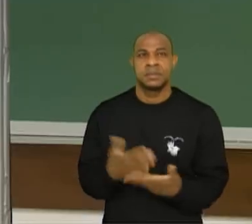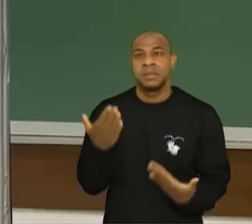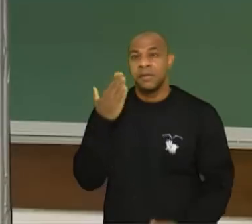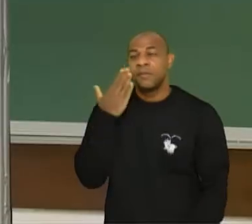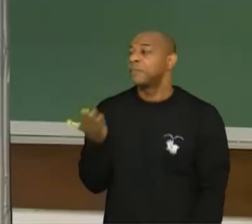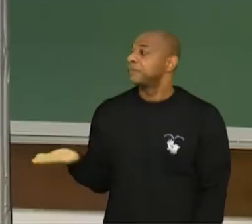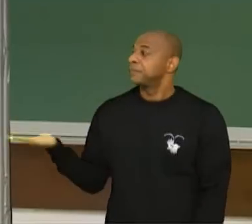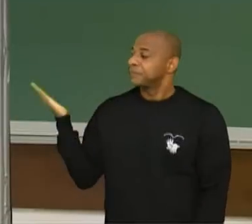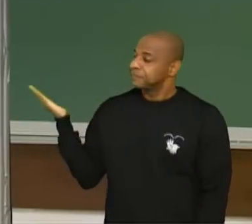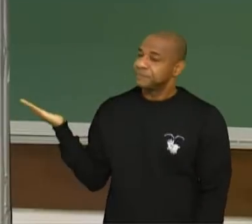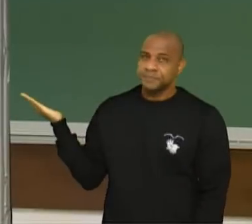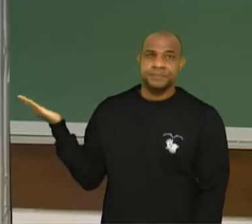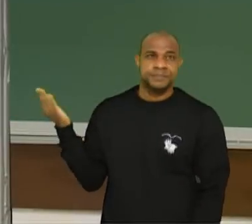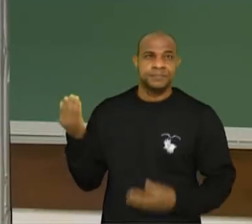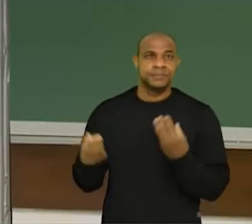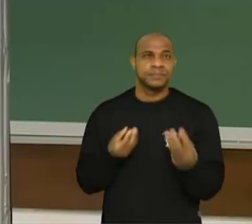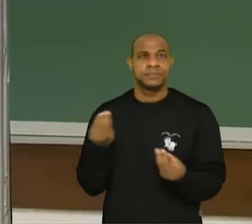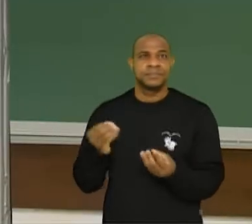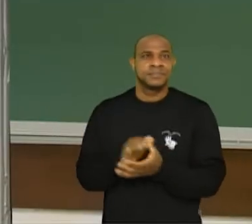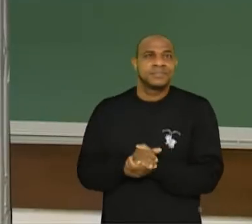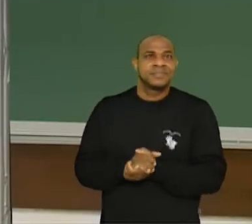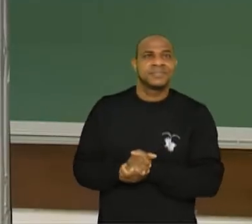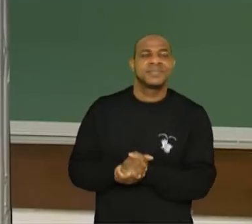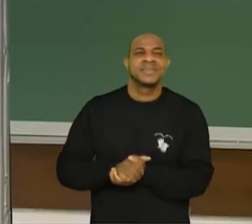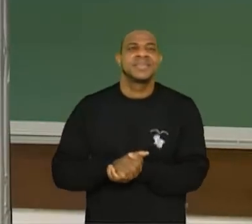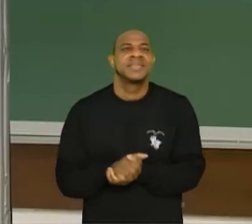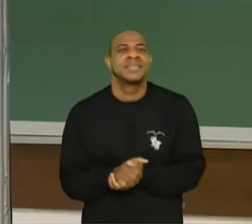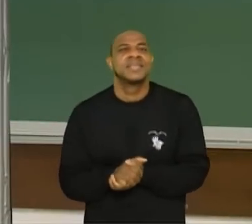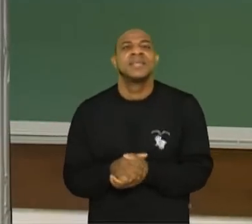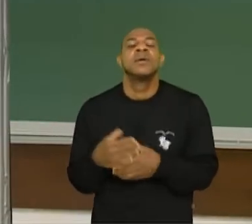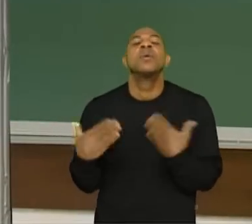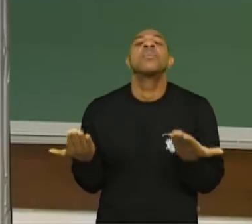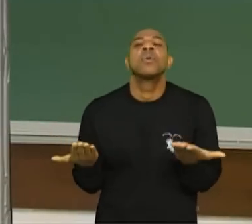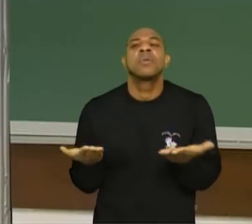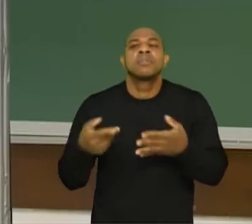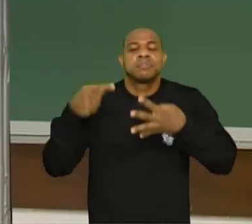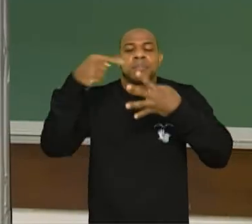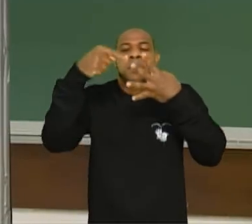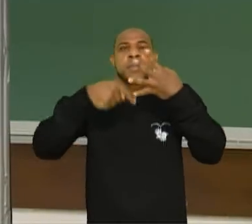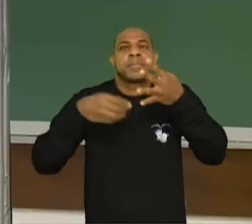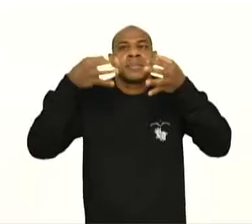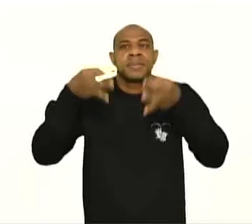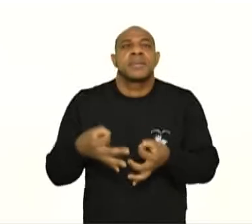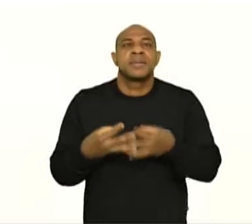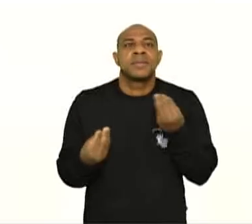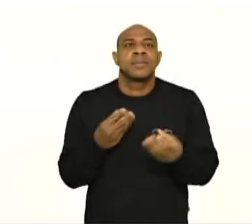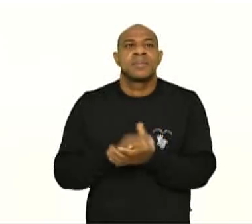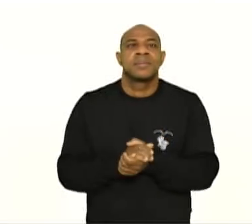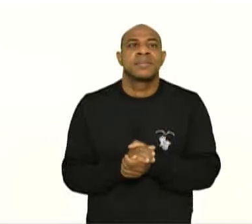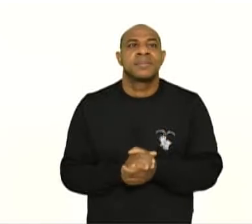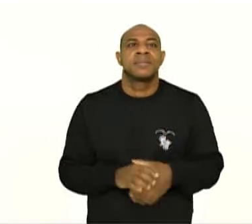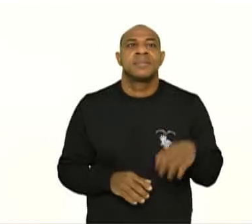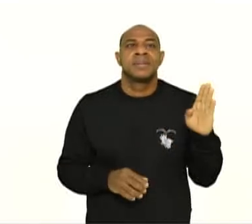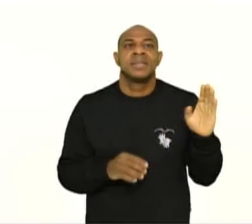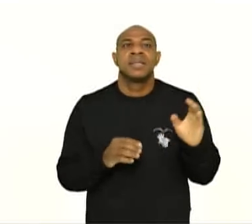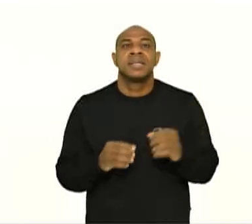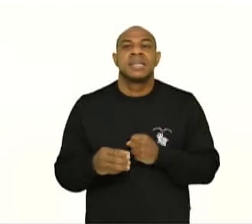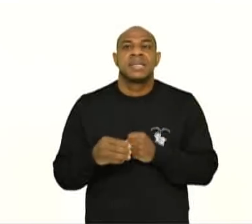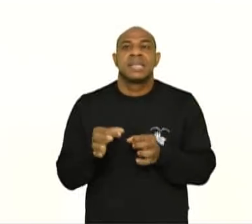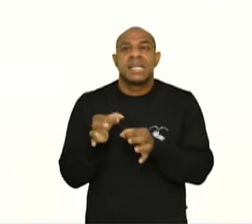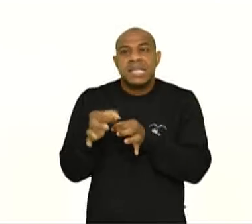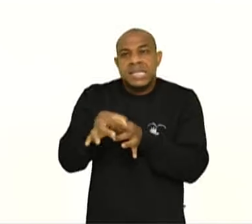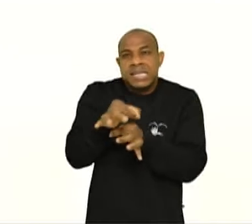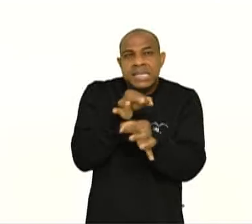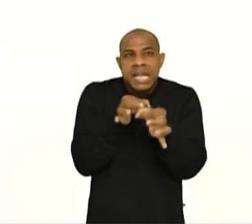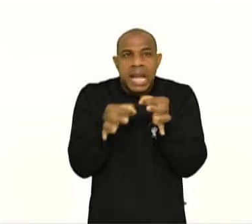Vamos ver então lá, gente, do nível micro para o nível macro, qual que seria a sequência correta? Célula, as células